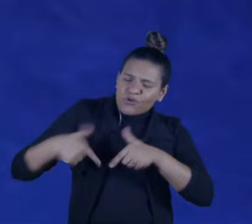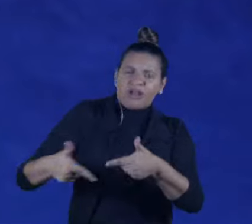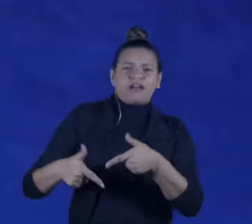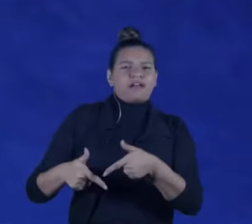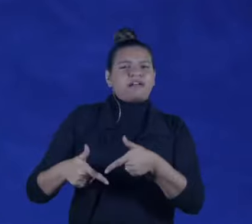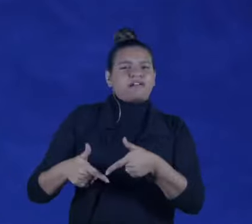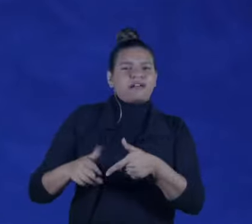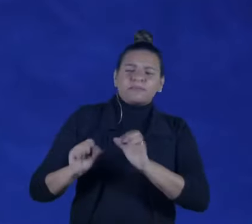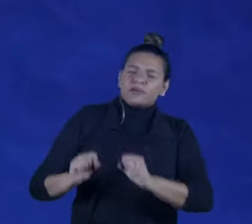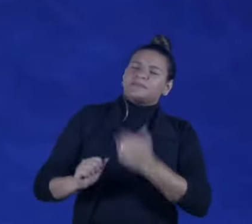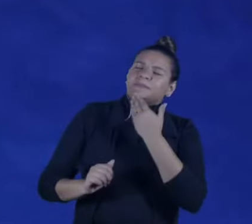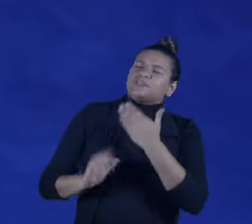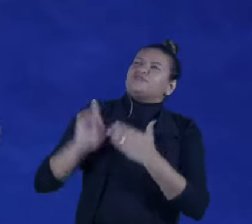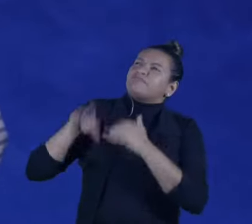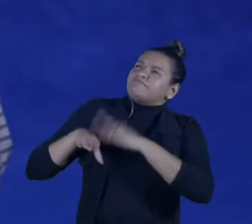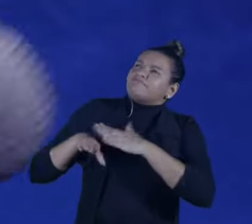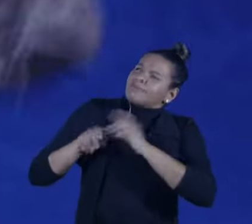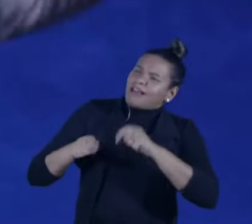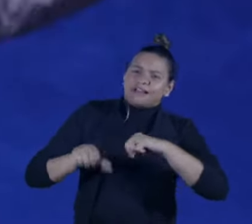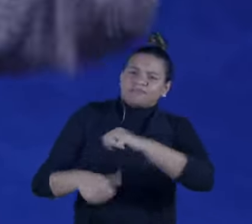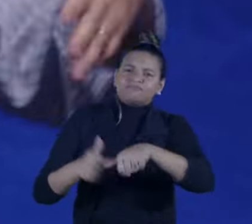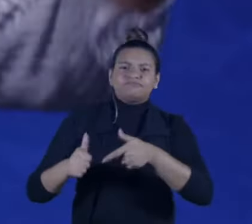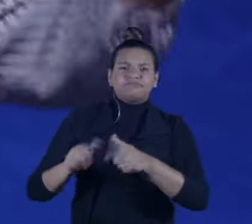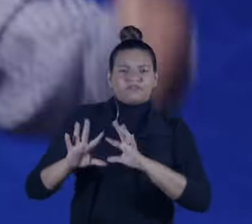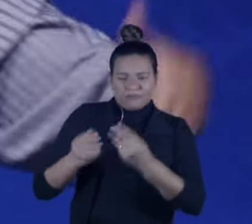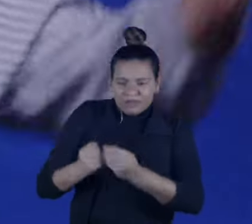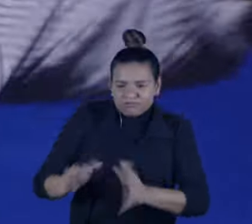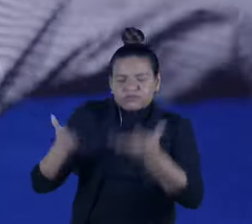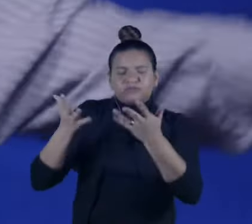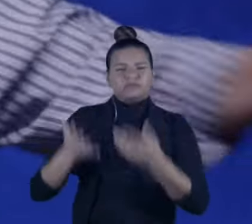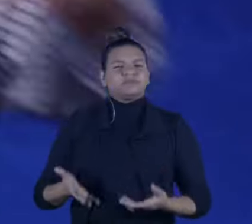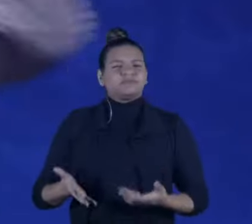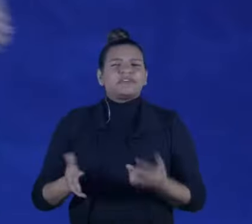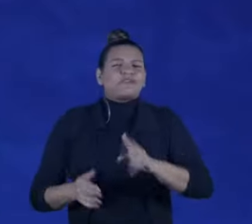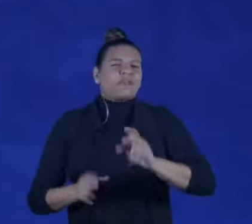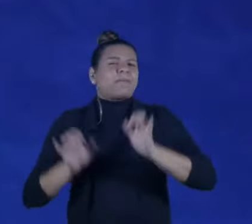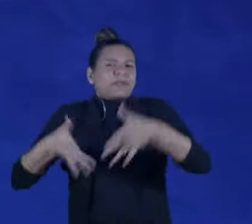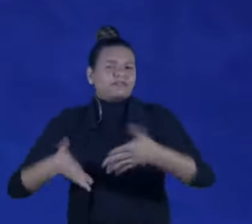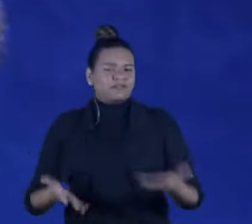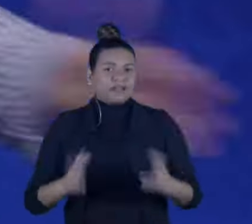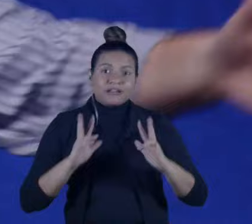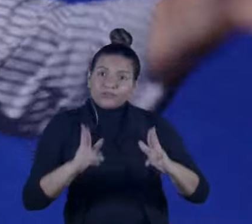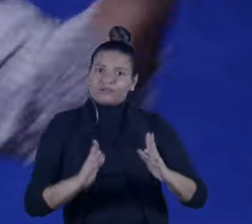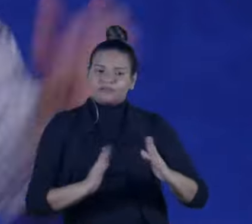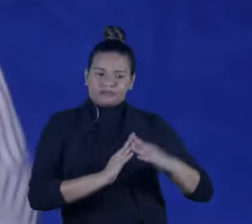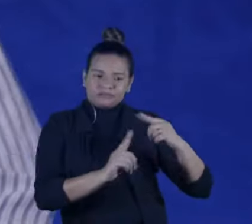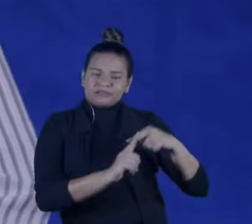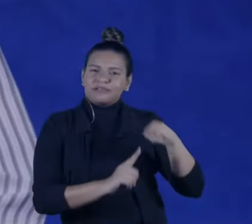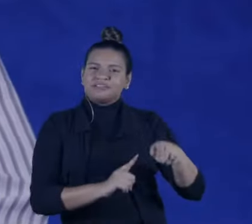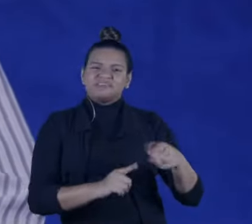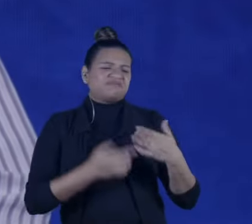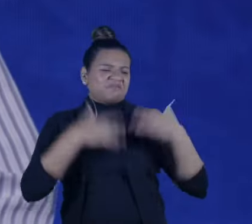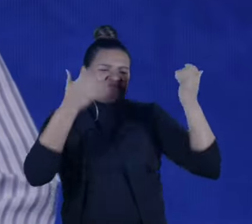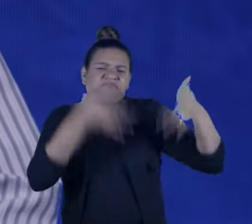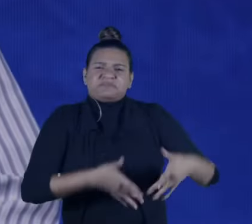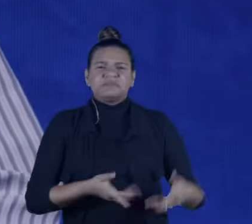lutam pelo corpo, pela sua família, vão ser mais do que vencedores. A mesma coisa é para uma igreja.